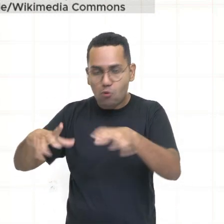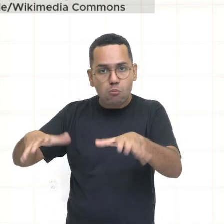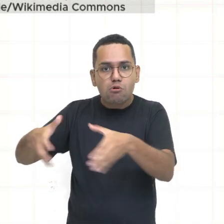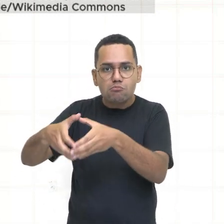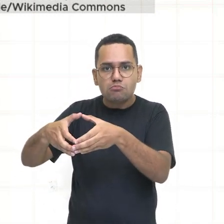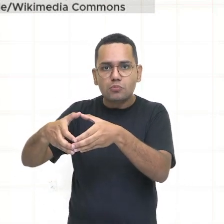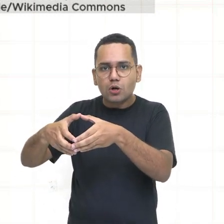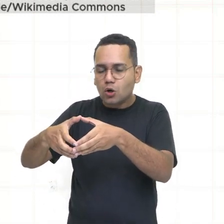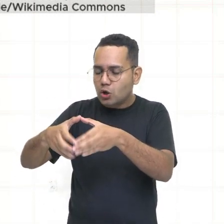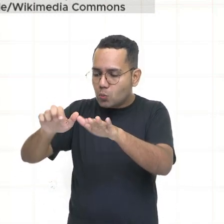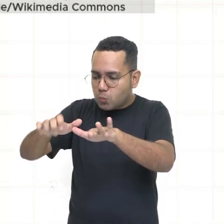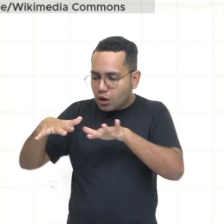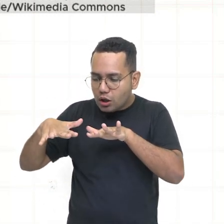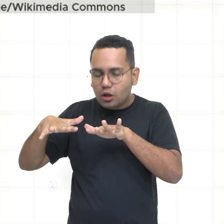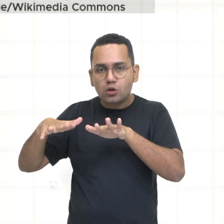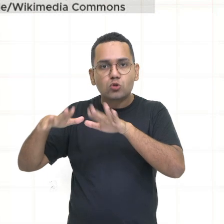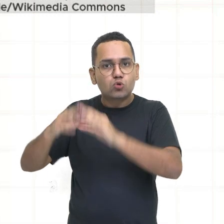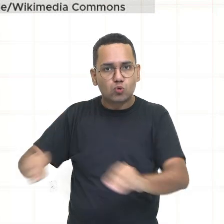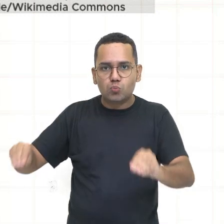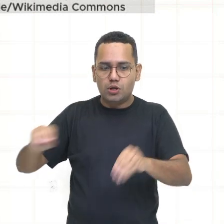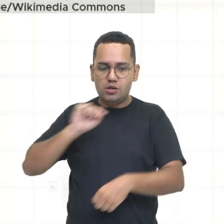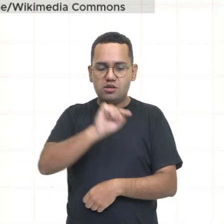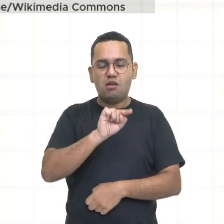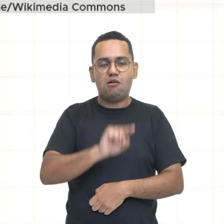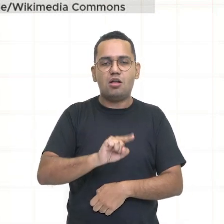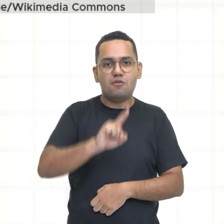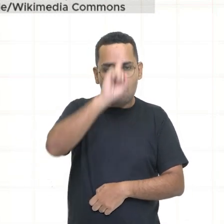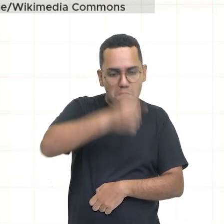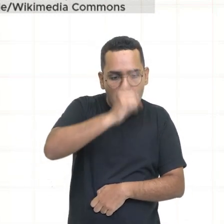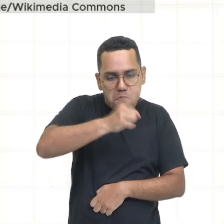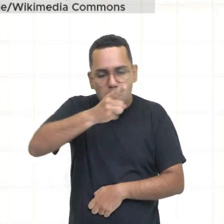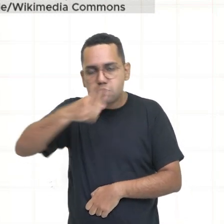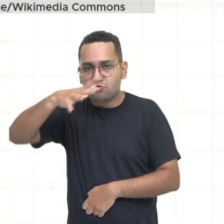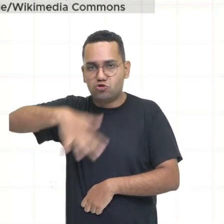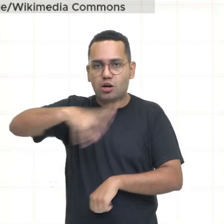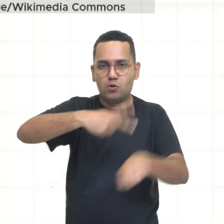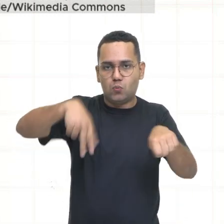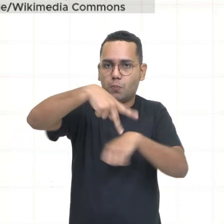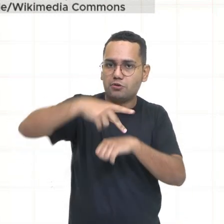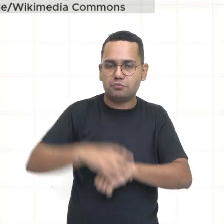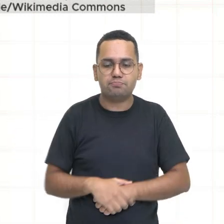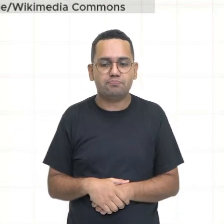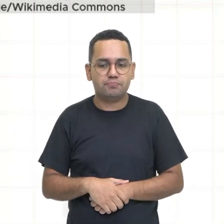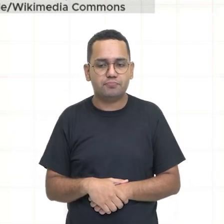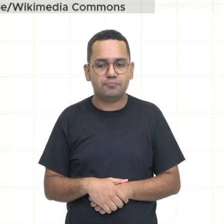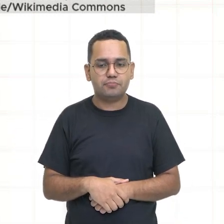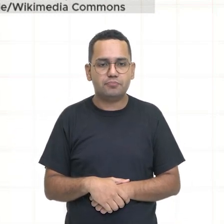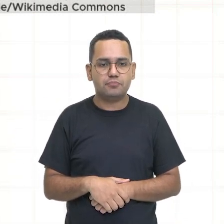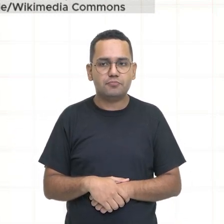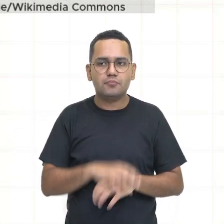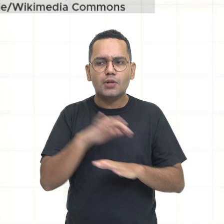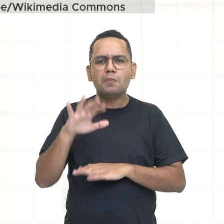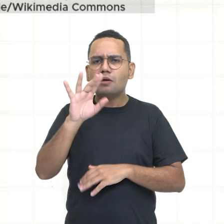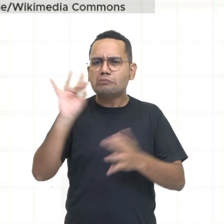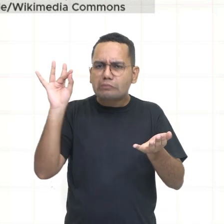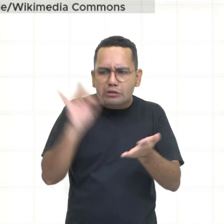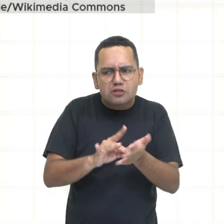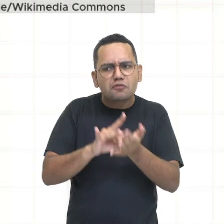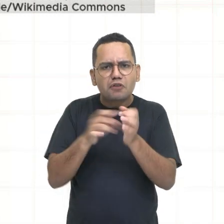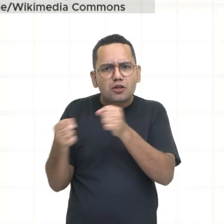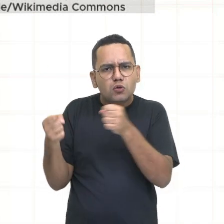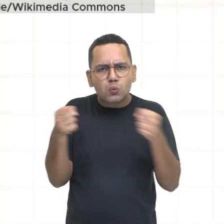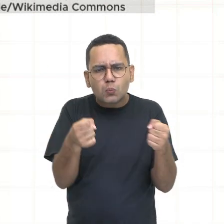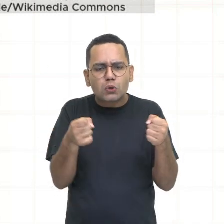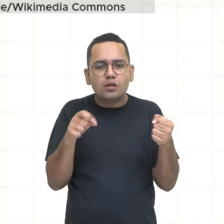consolidando seu poder ditatorial, certo? Para que esse poder fosse consolidado, o Hitler ele vai utilizar